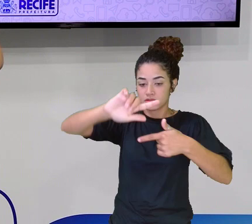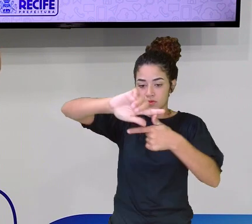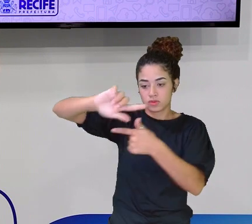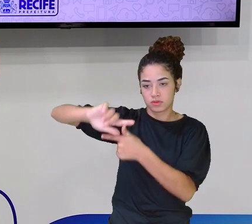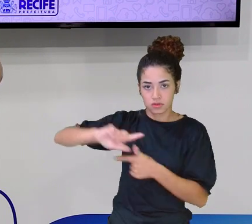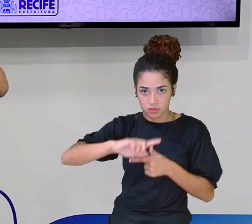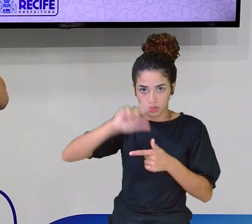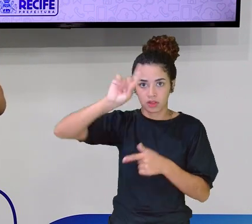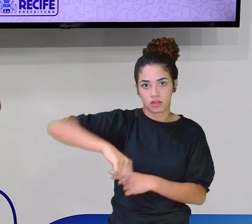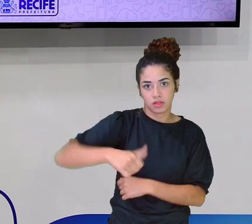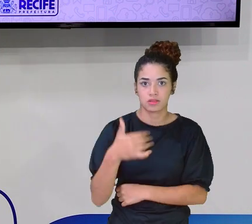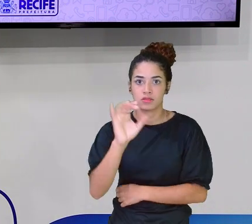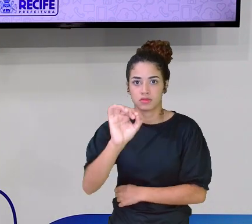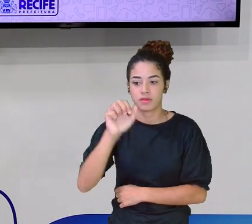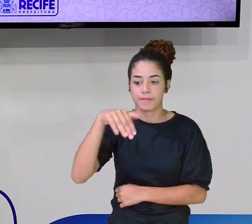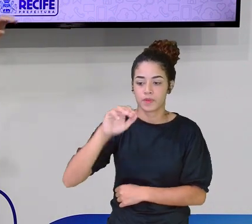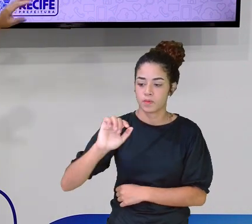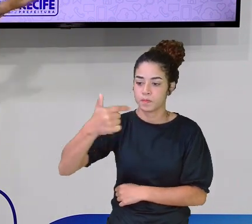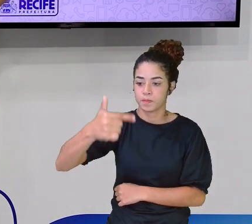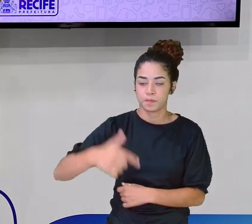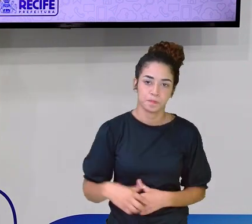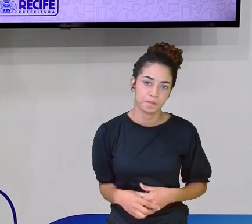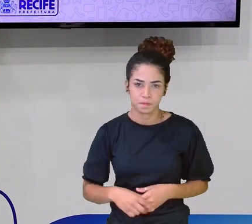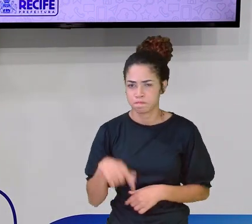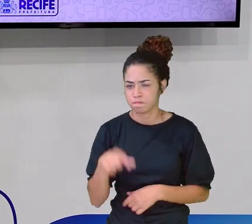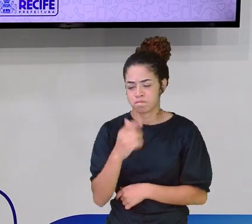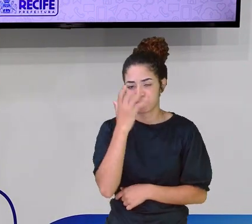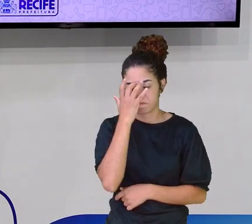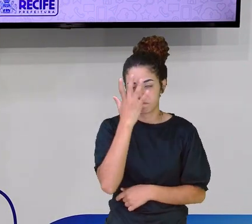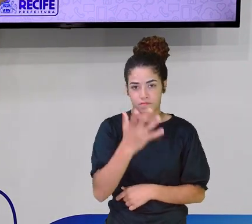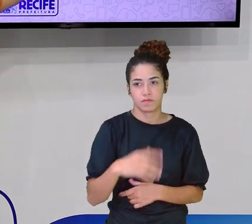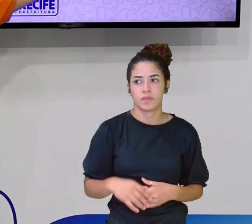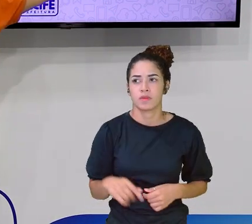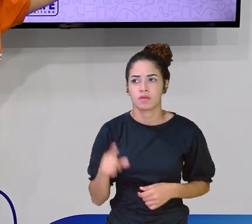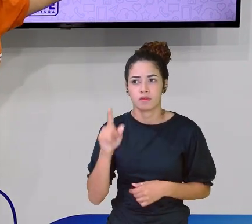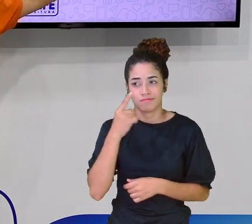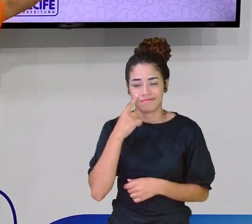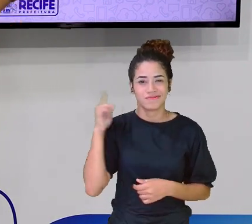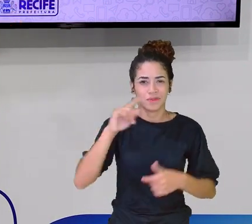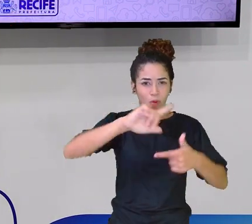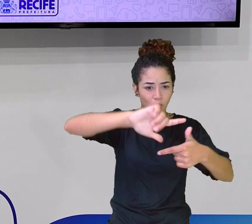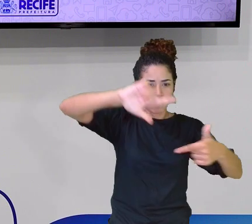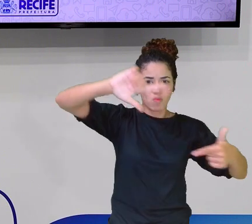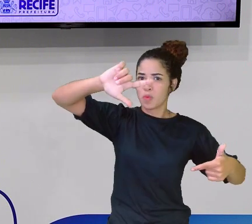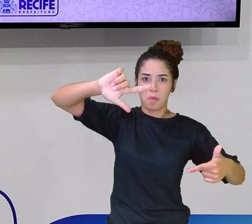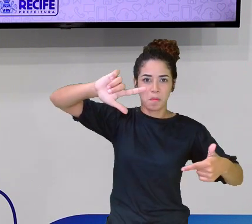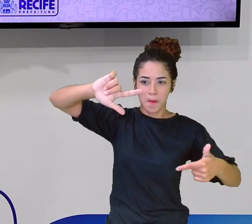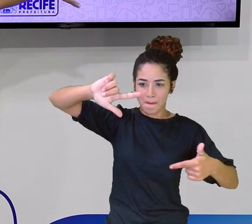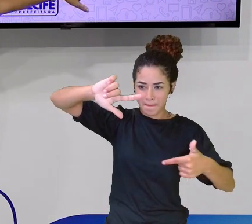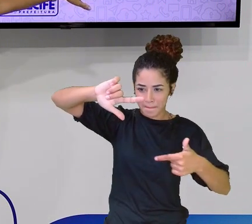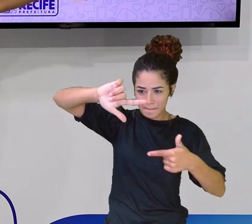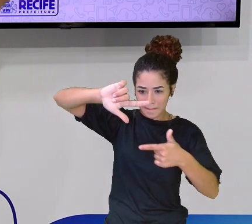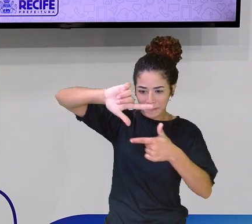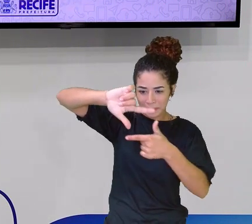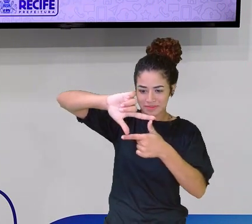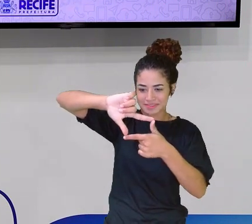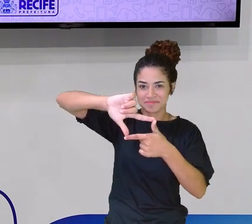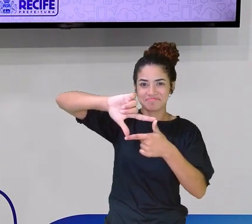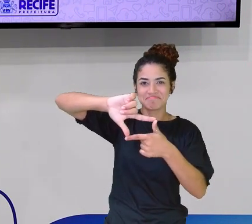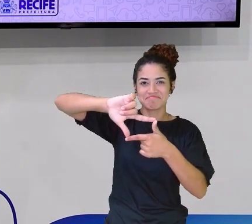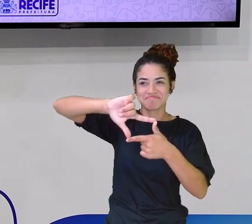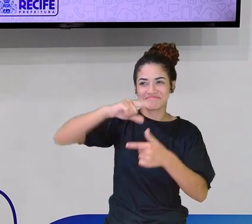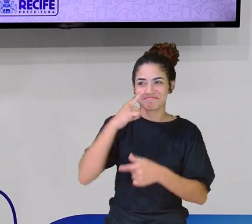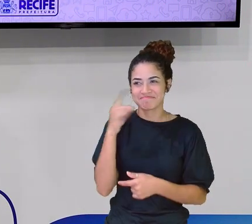tem 10 metros quadrados. Fácil. Fiz a minha redução, lembrando que esse valor é aqui, tá?